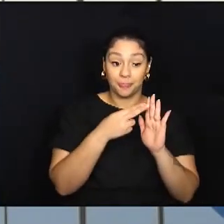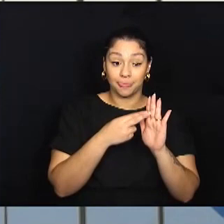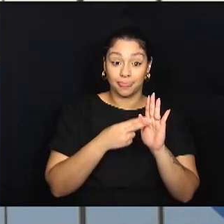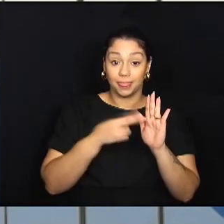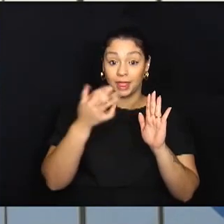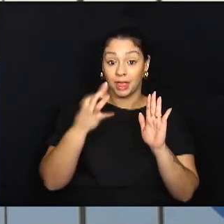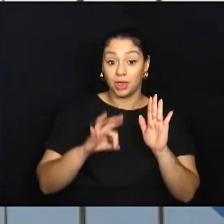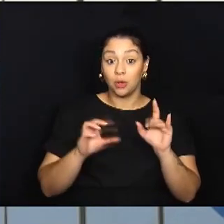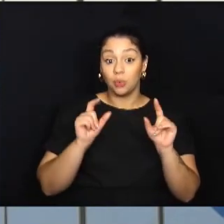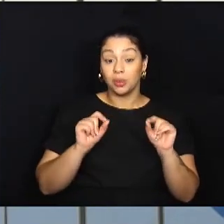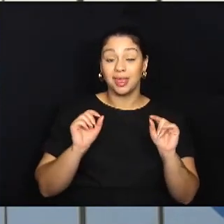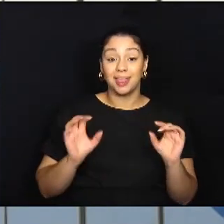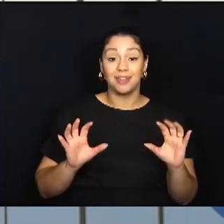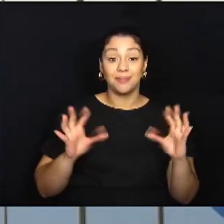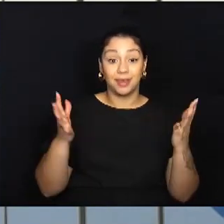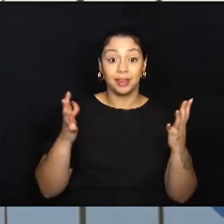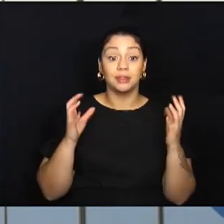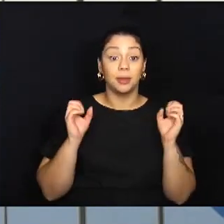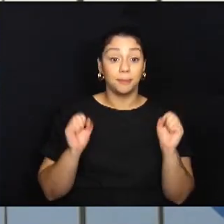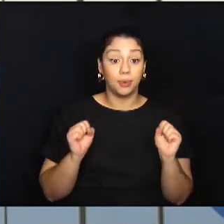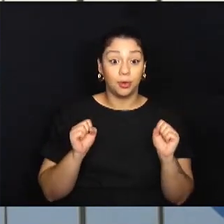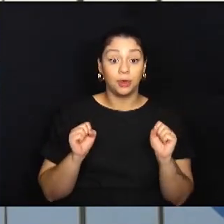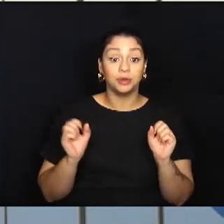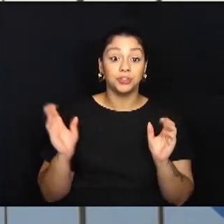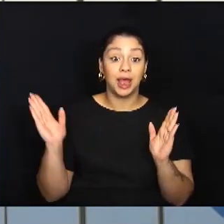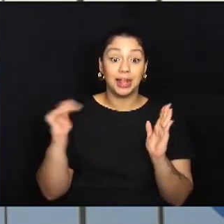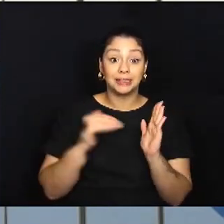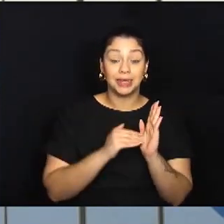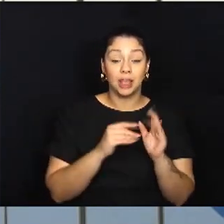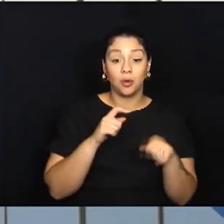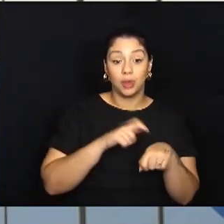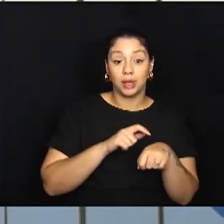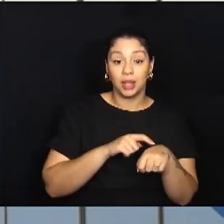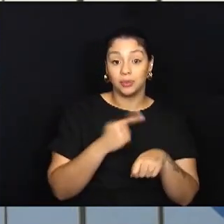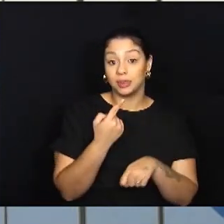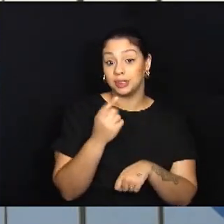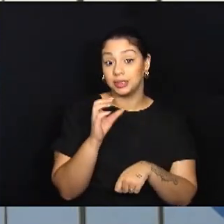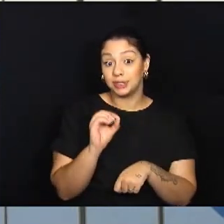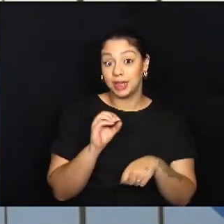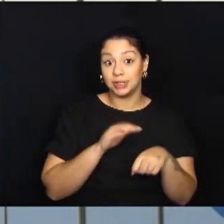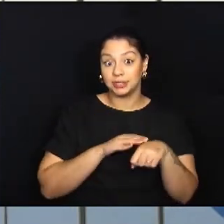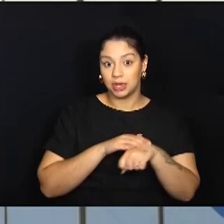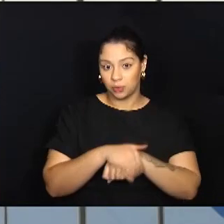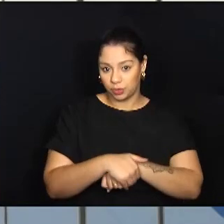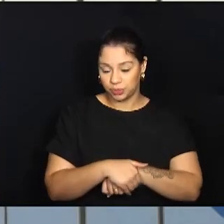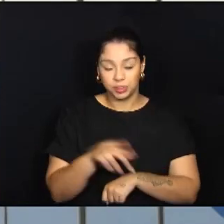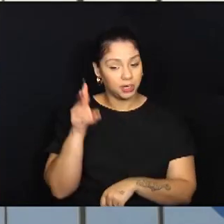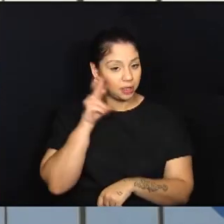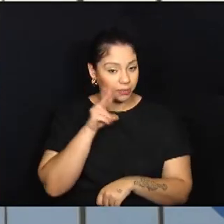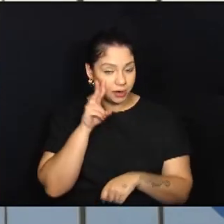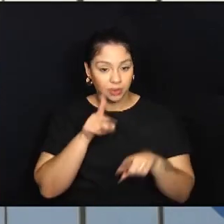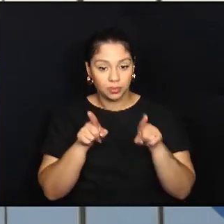que esses eventos podem ir até às 10 horas da noite no máximo. Lembrando que na região também é um